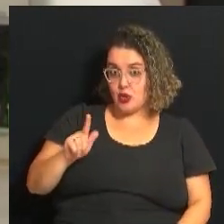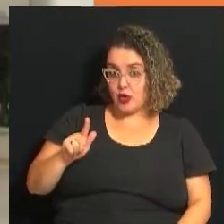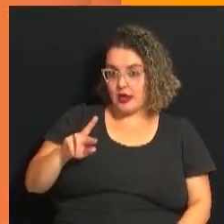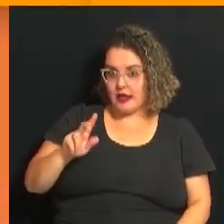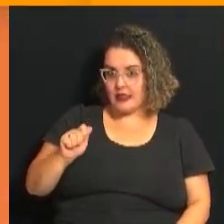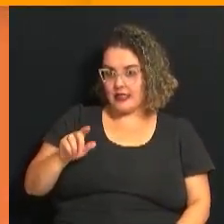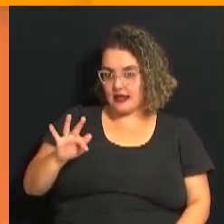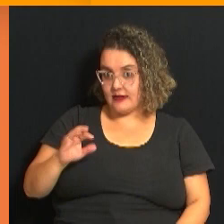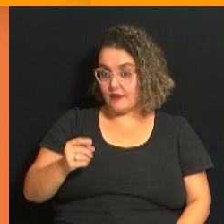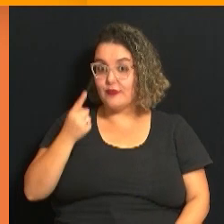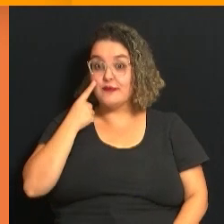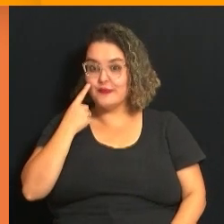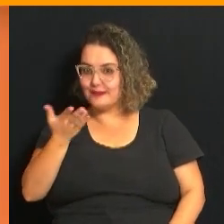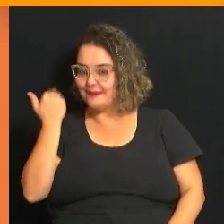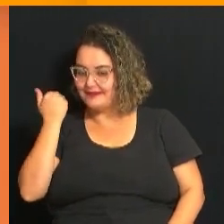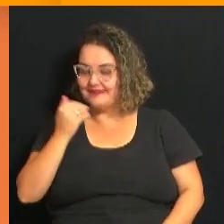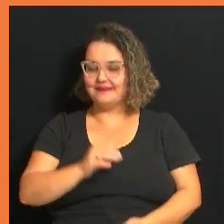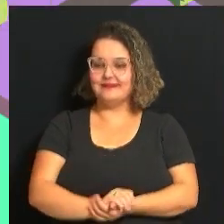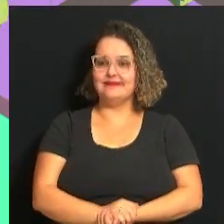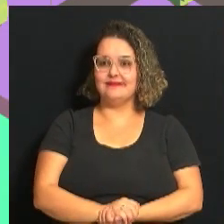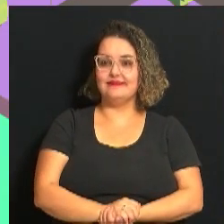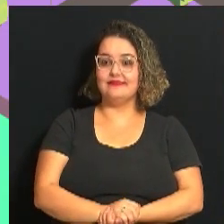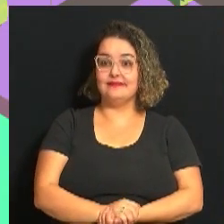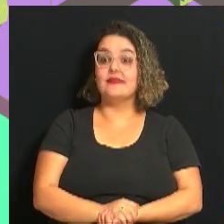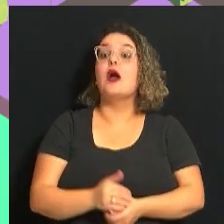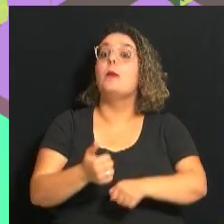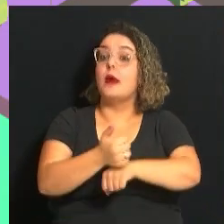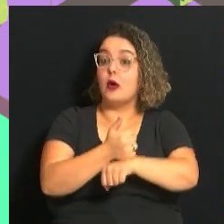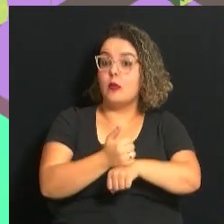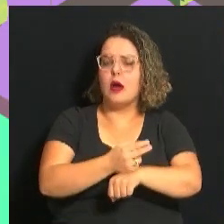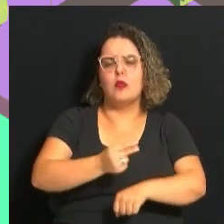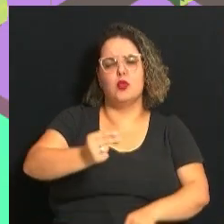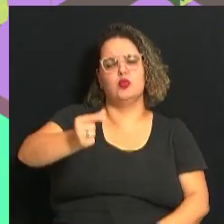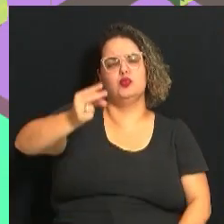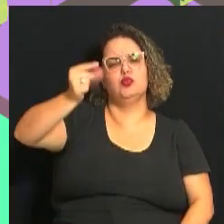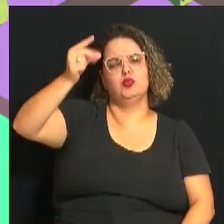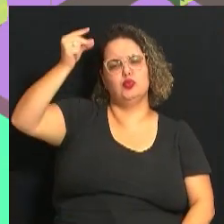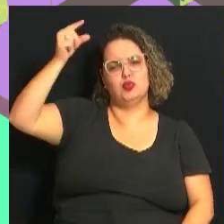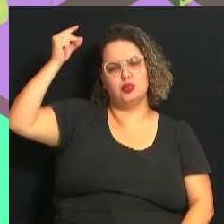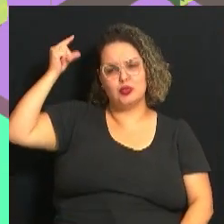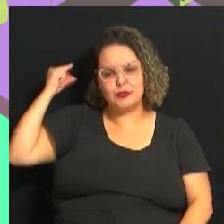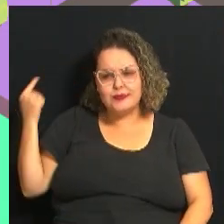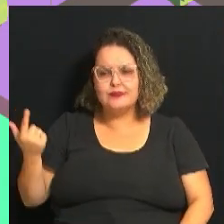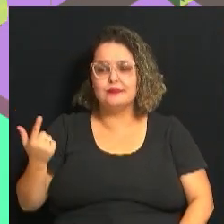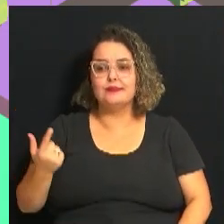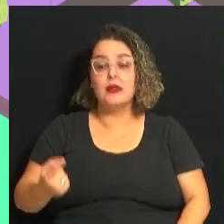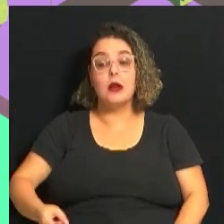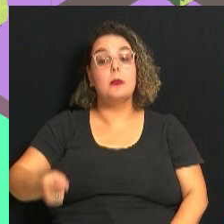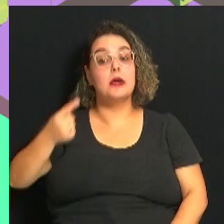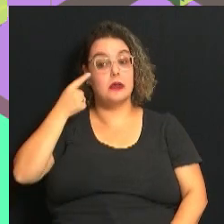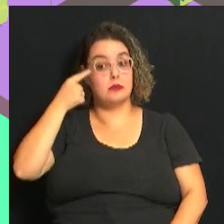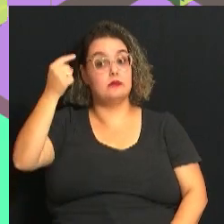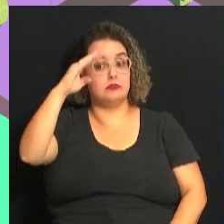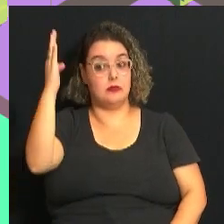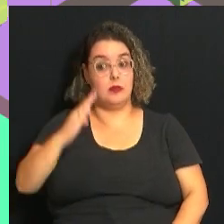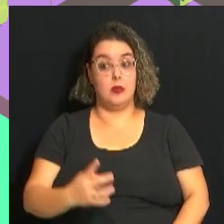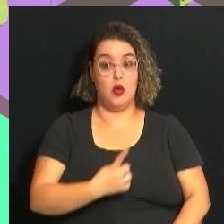aí, bora! É uma das profissões mais antigas do mundo. Para se ter uma ideia, no Brasil teve origem